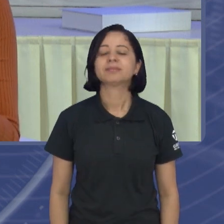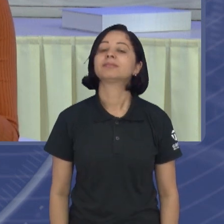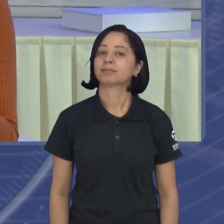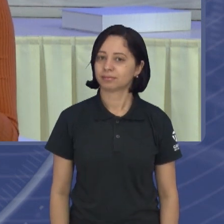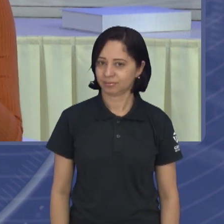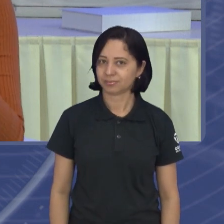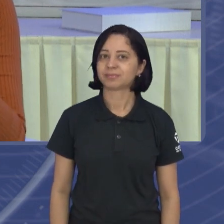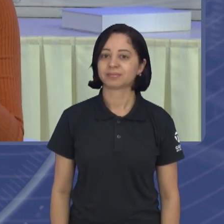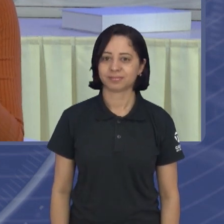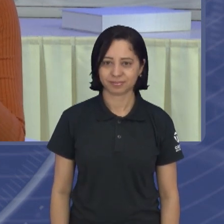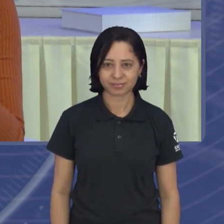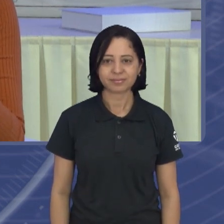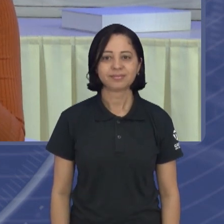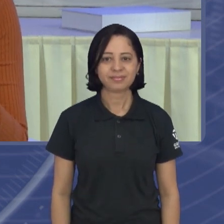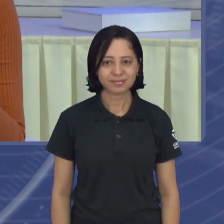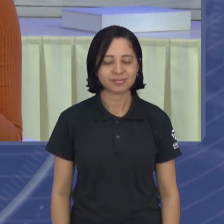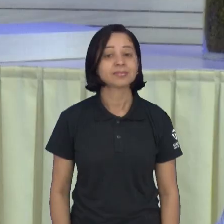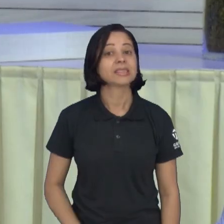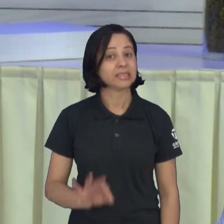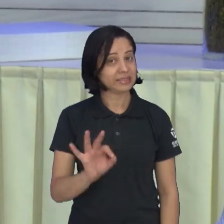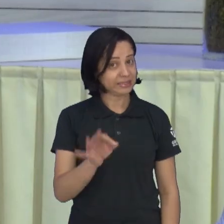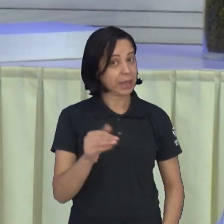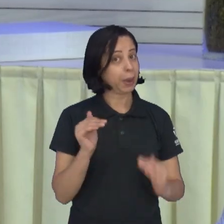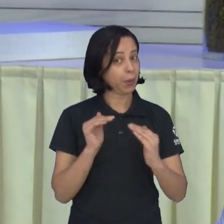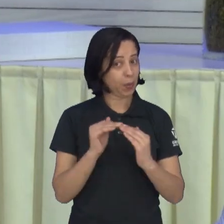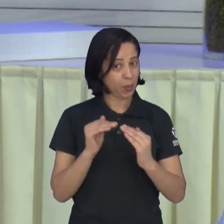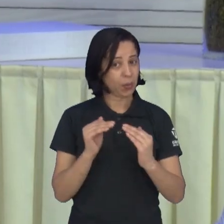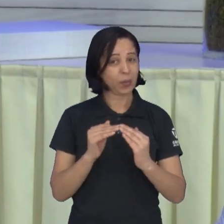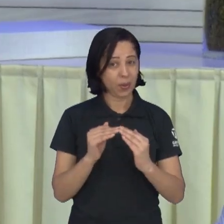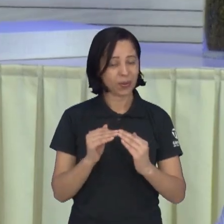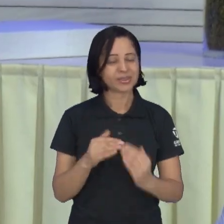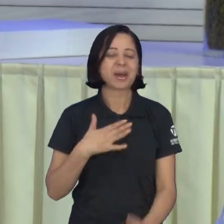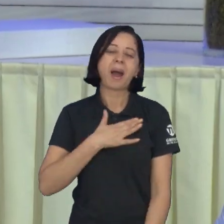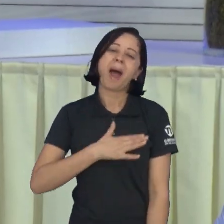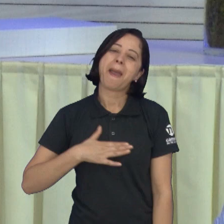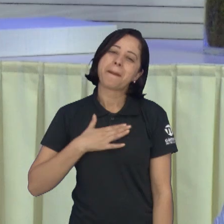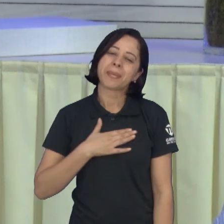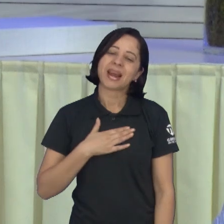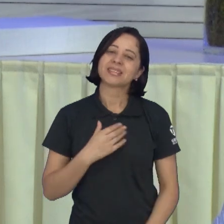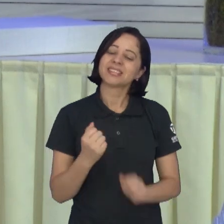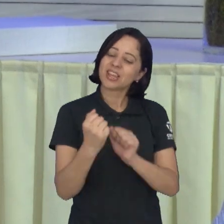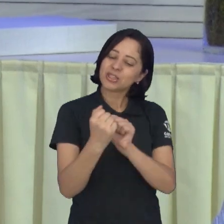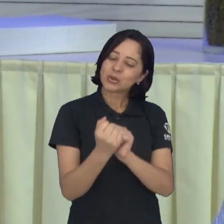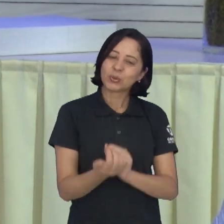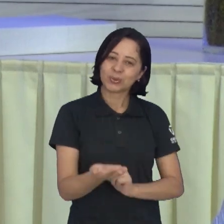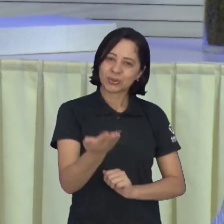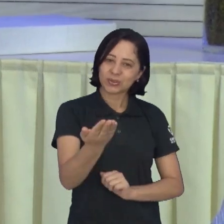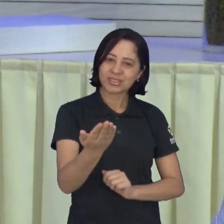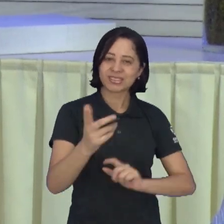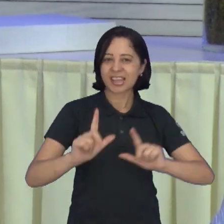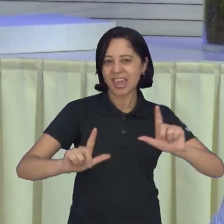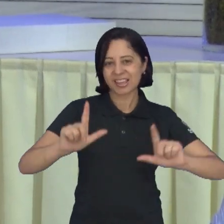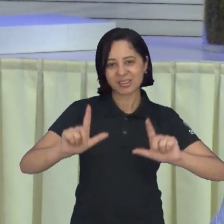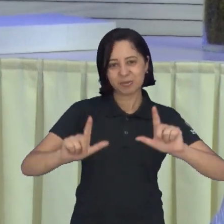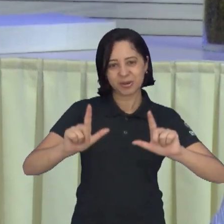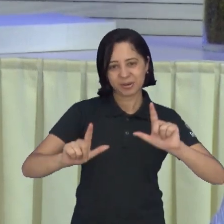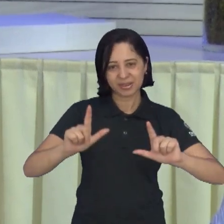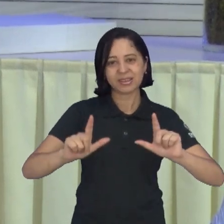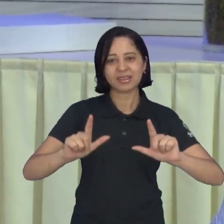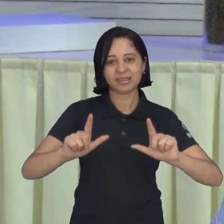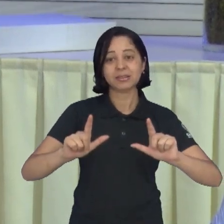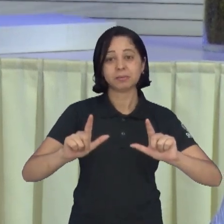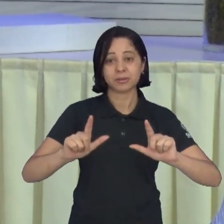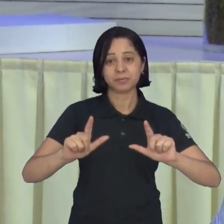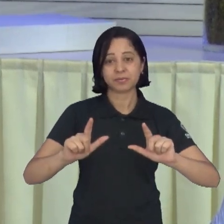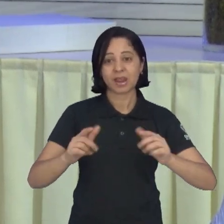Perfeito, Dani, com a sua colocação. E é sempre um prazer aqui para mim estar no Diálogos da Cidade, oi para você e para todo mundo acompanhando